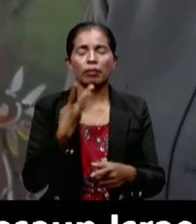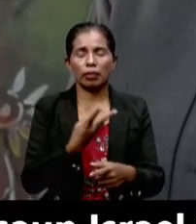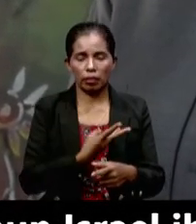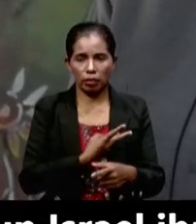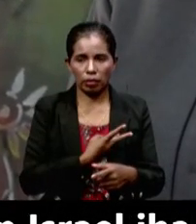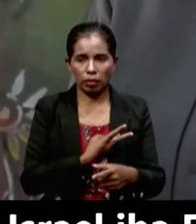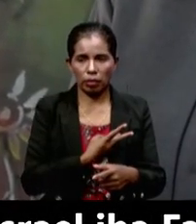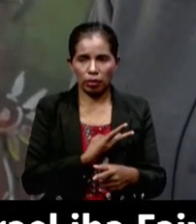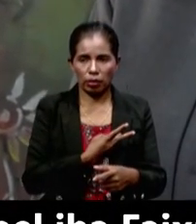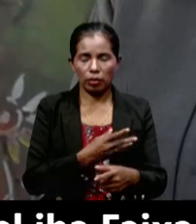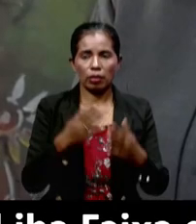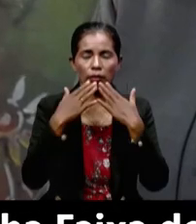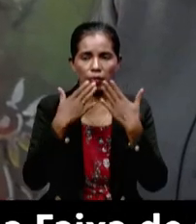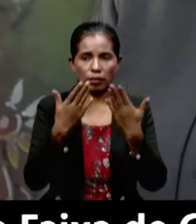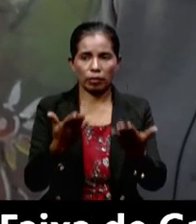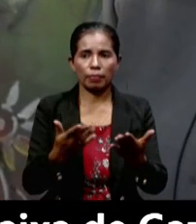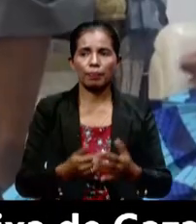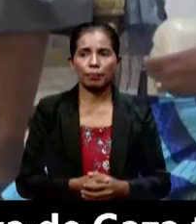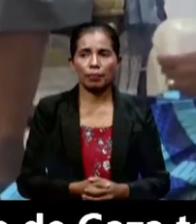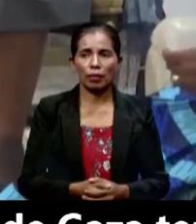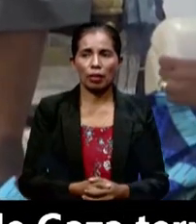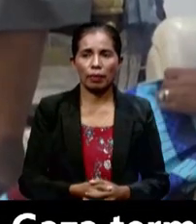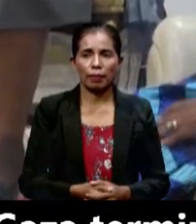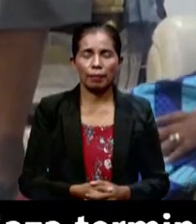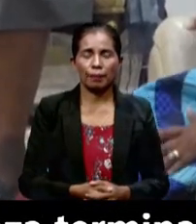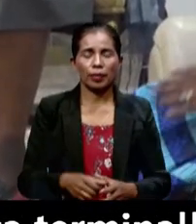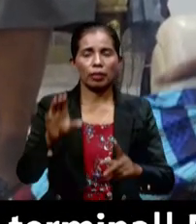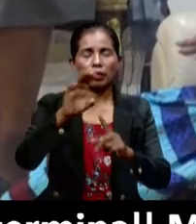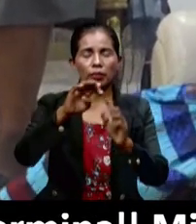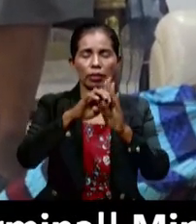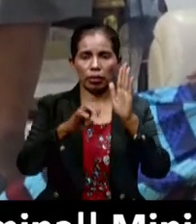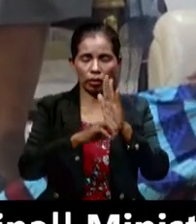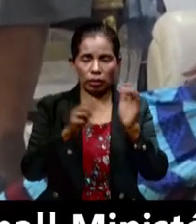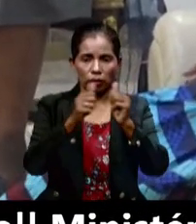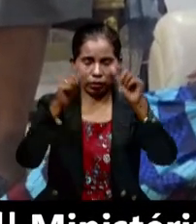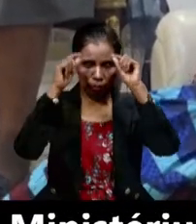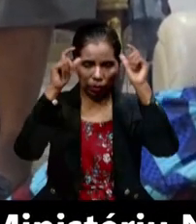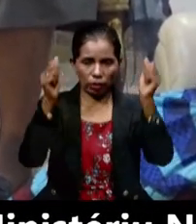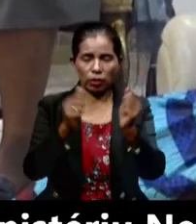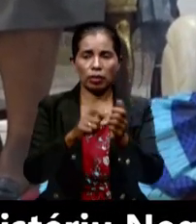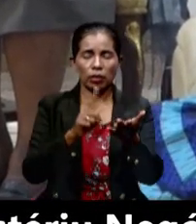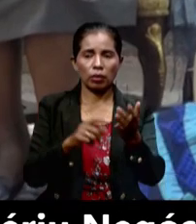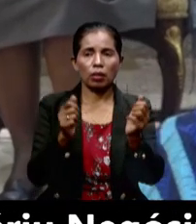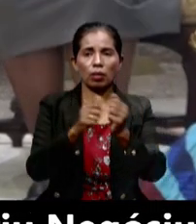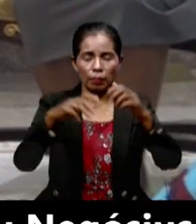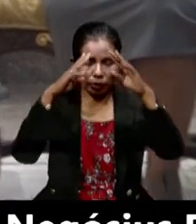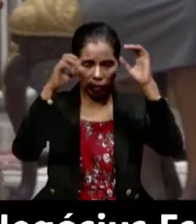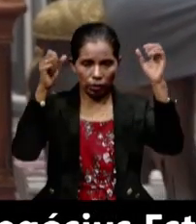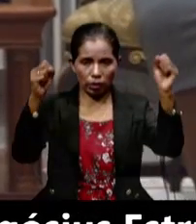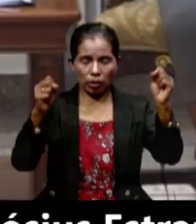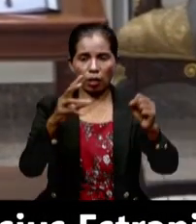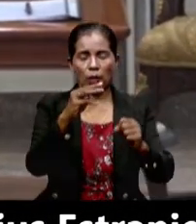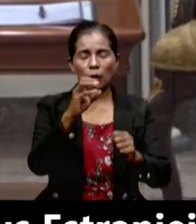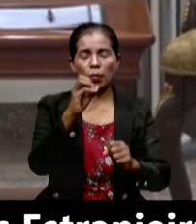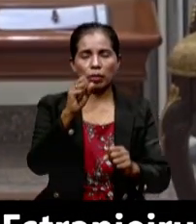profundo agradecimento. E Rebiba Nemo, festado com a delegação de Timor-Leste, discute o presidente da Assembleia República Moçambique